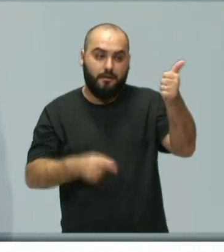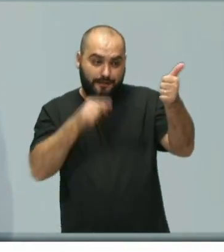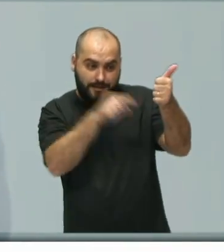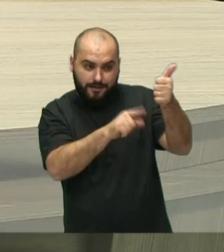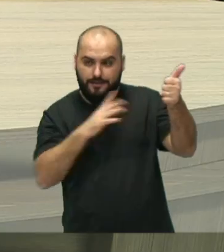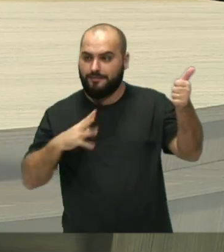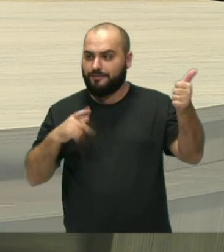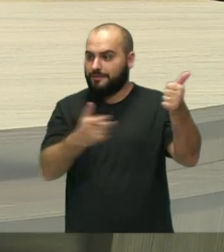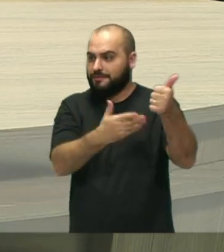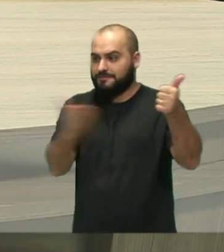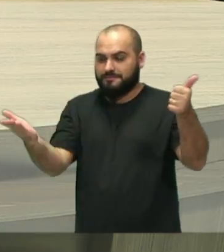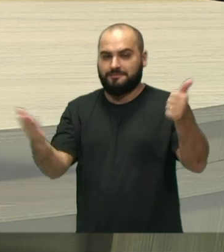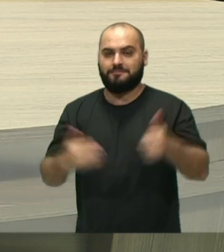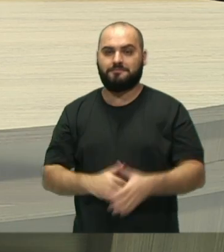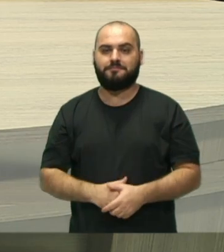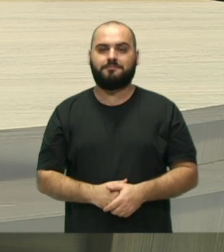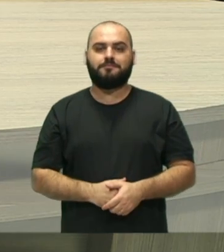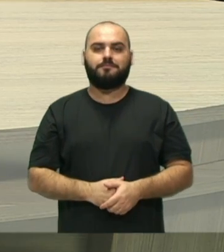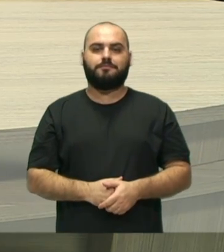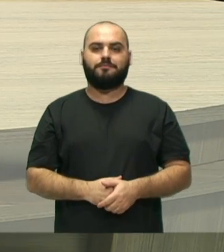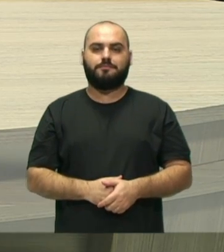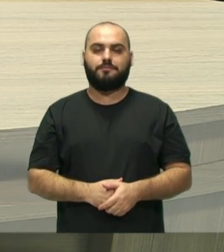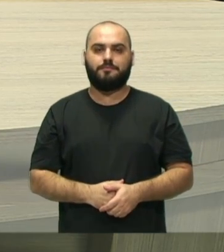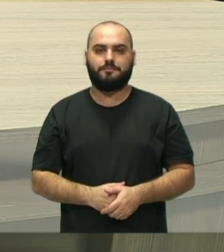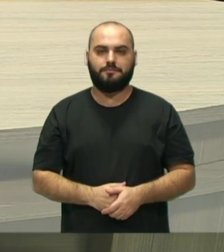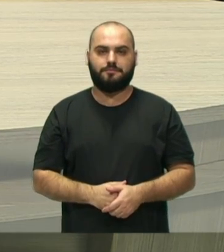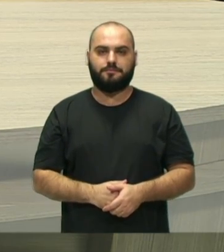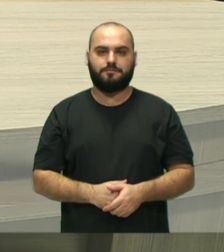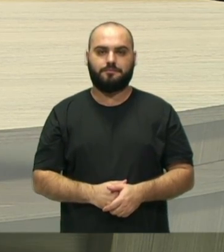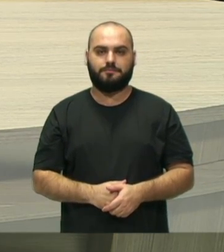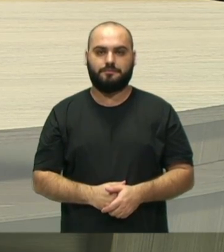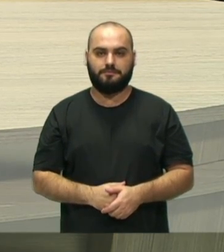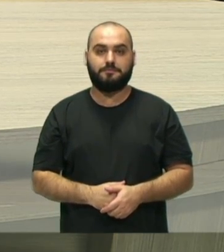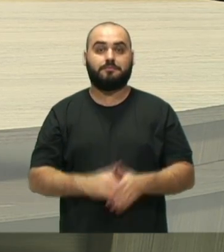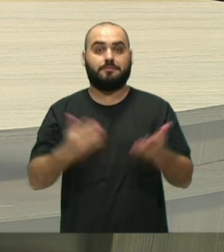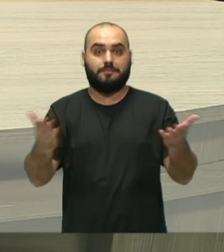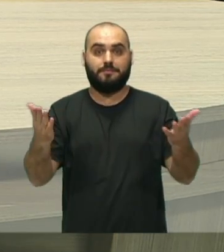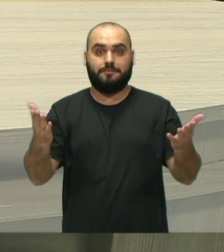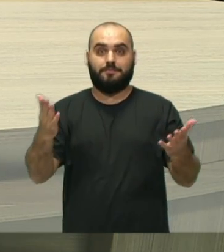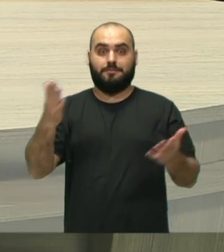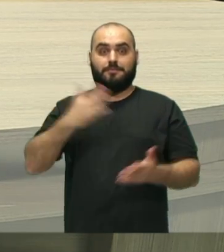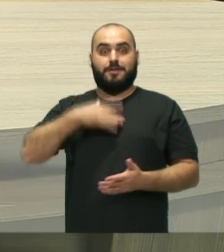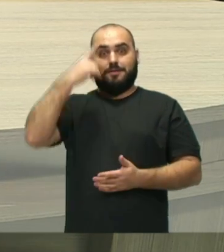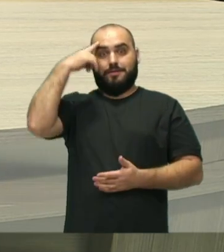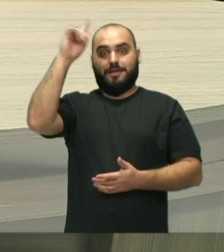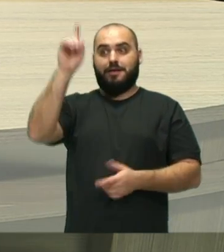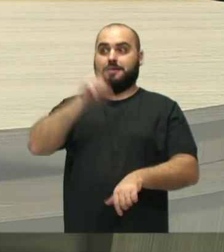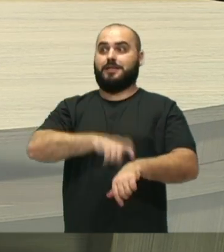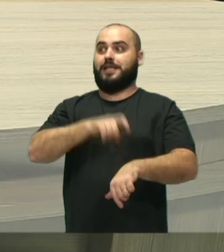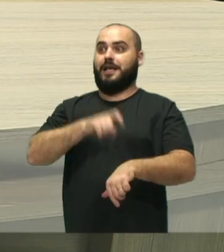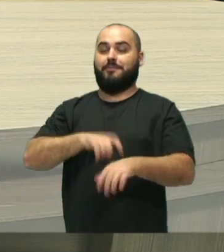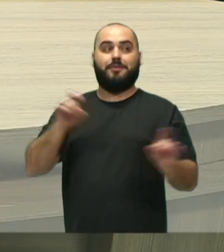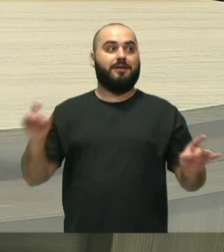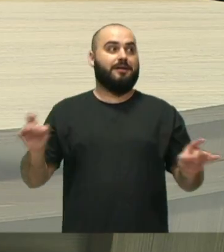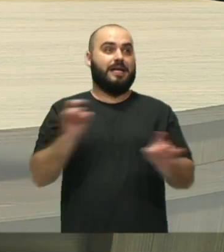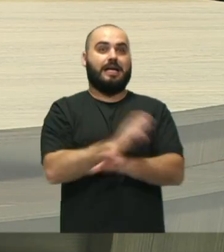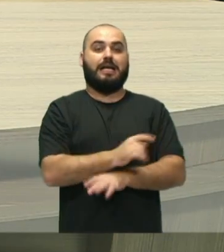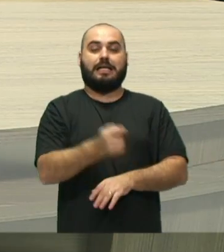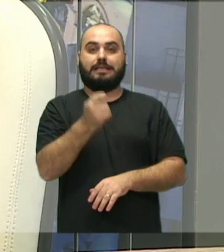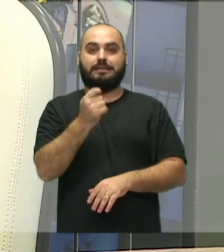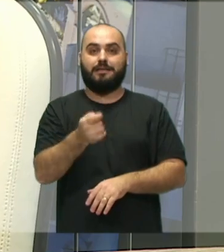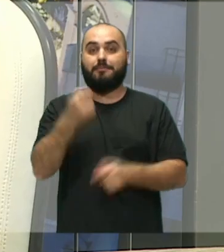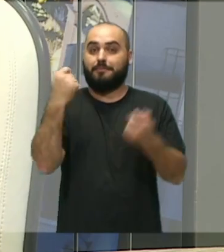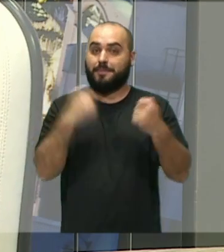mundo. Né? E por falar em ativo, você faz tanta coisa que a gente até se perde no tempo aqui. A gente